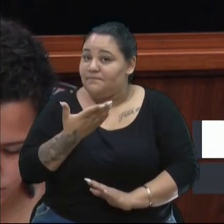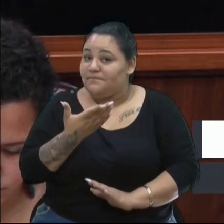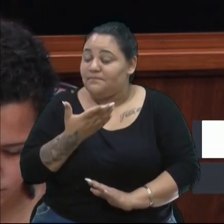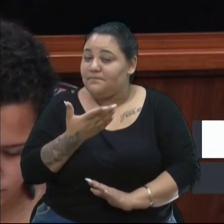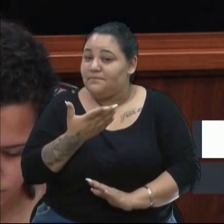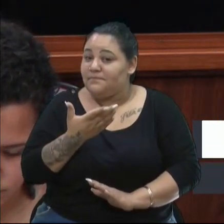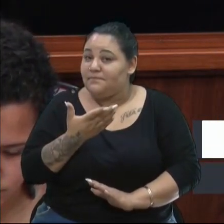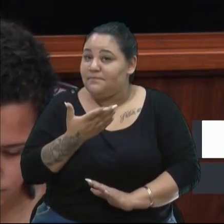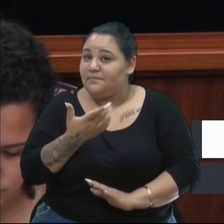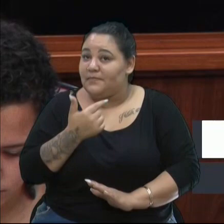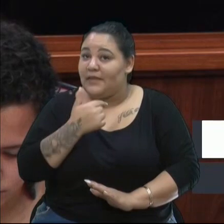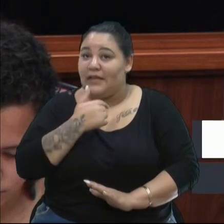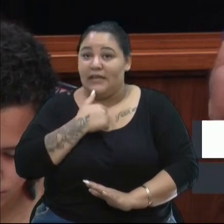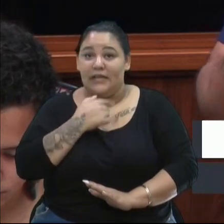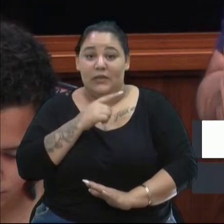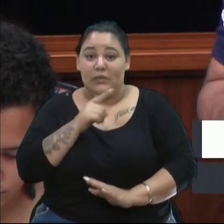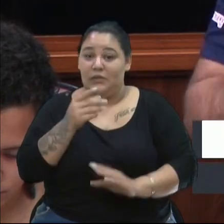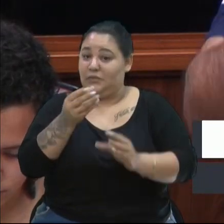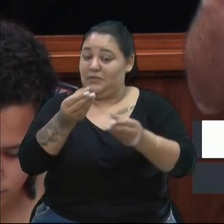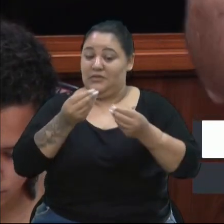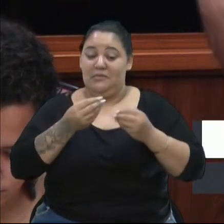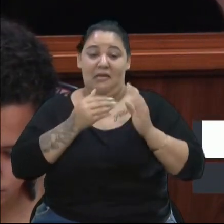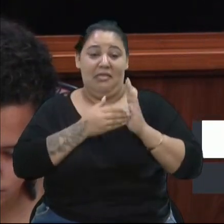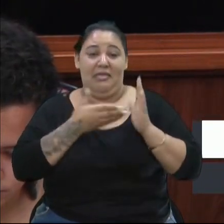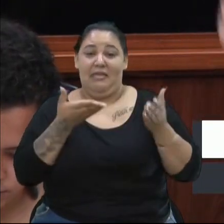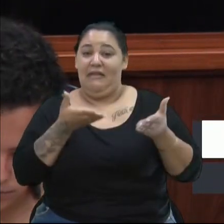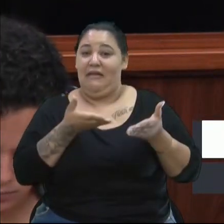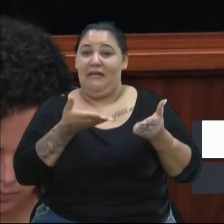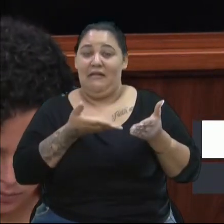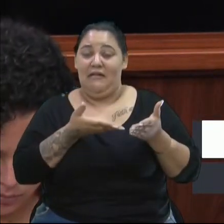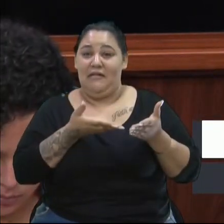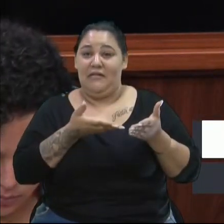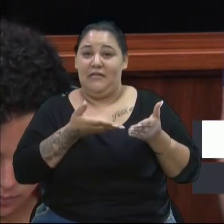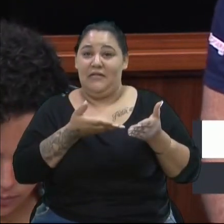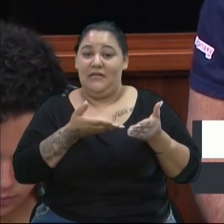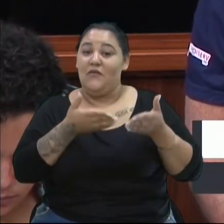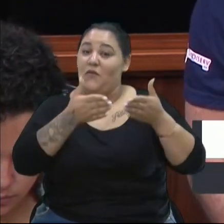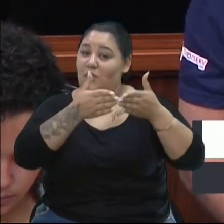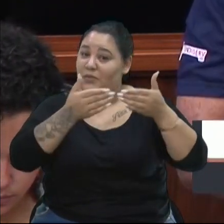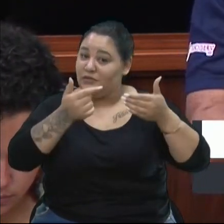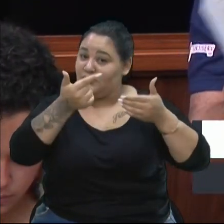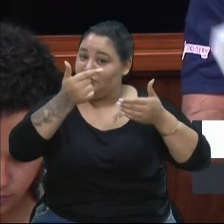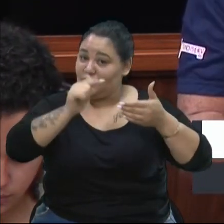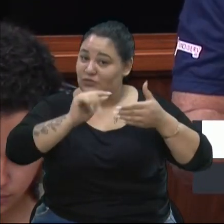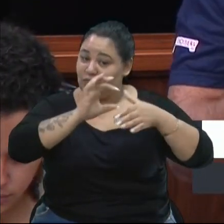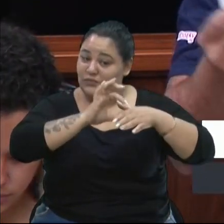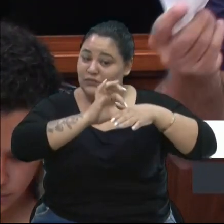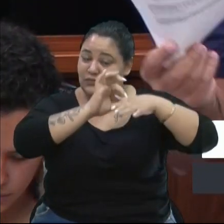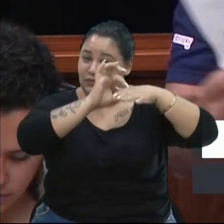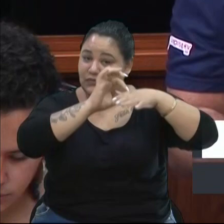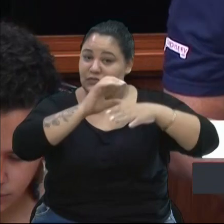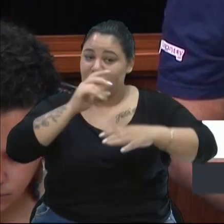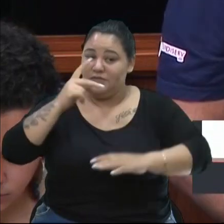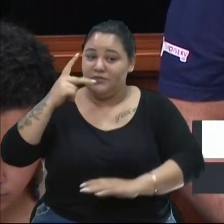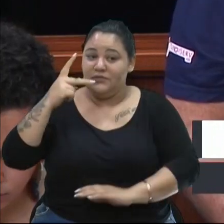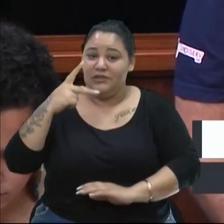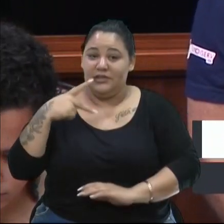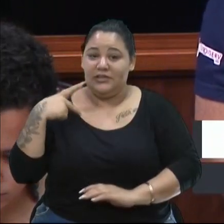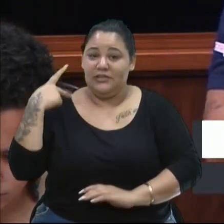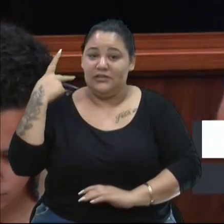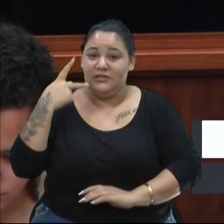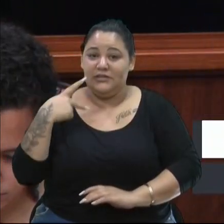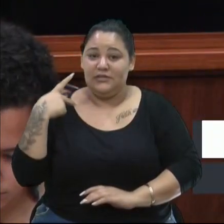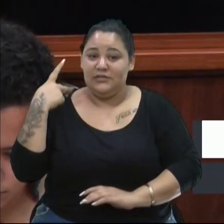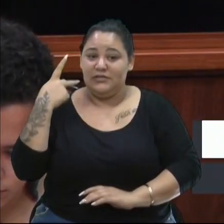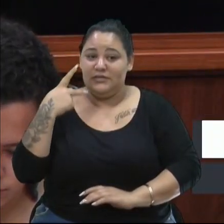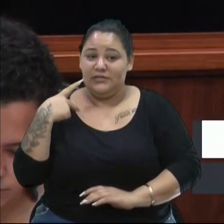Desfaçatez. E eu não recebi até agora, eu peço ao líder de governo, o vereador Velocino, se puder falar com a secretária